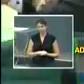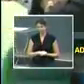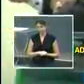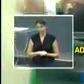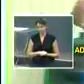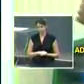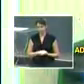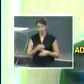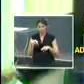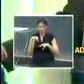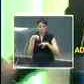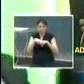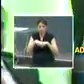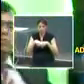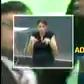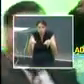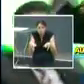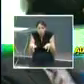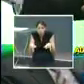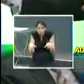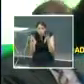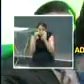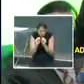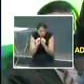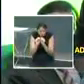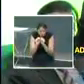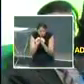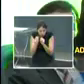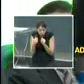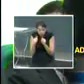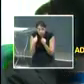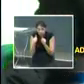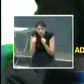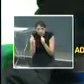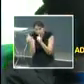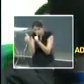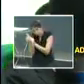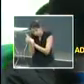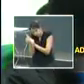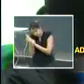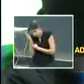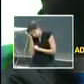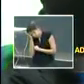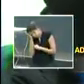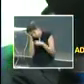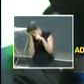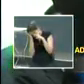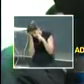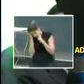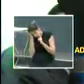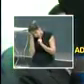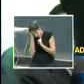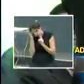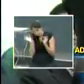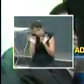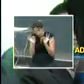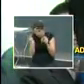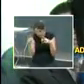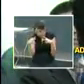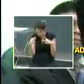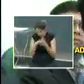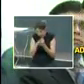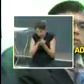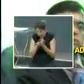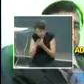sentado no quartinho escuro, no canto da parede, chorando. Tua esposa não vê, teu pai não vê, teu irmão não vê, tua mãe não